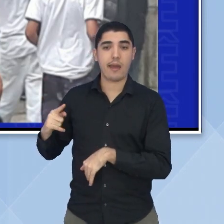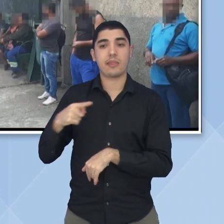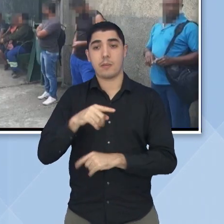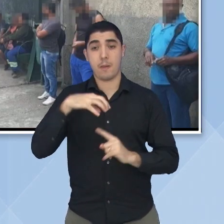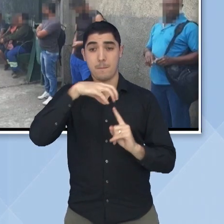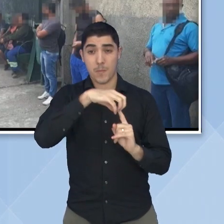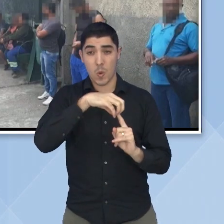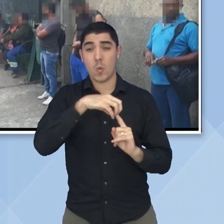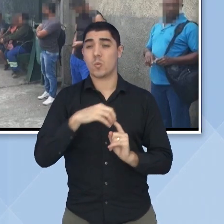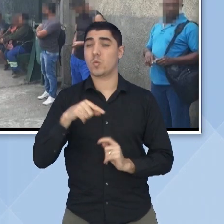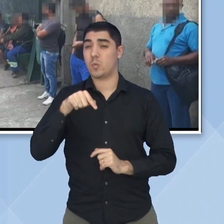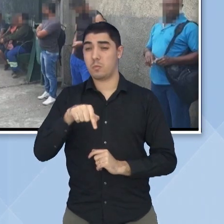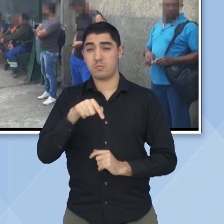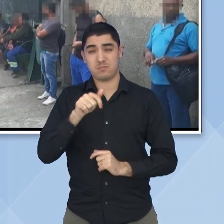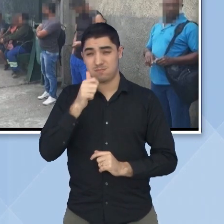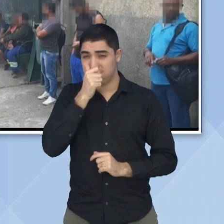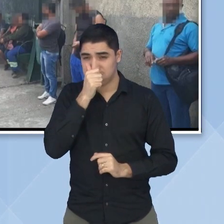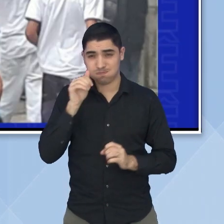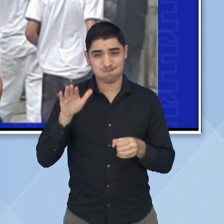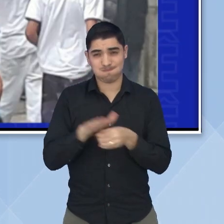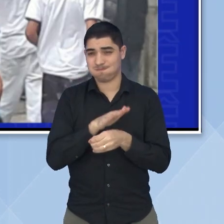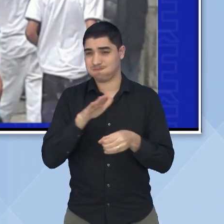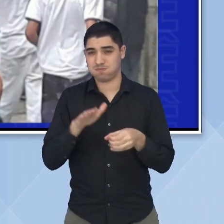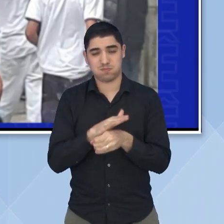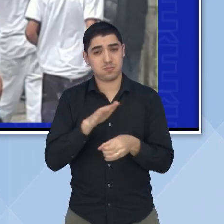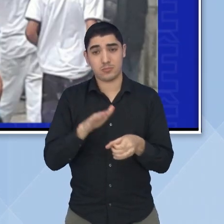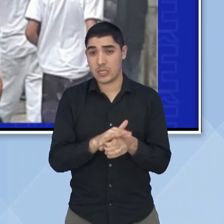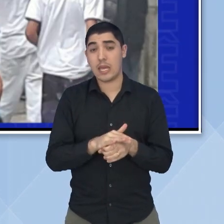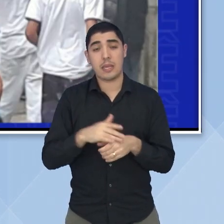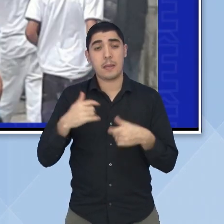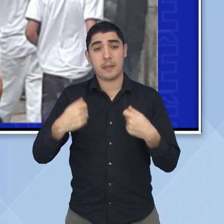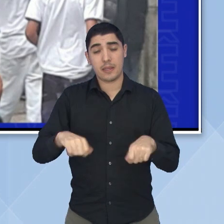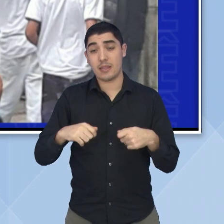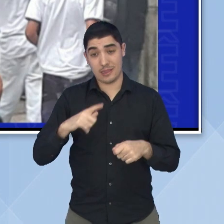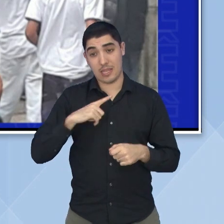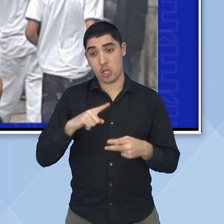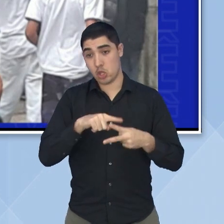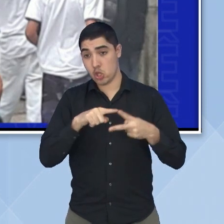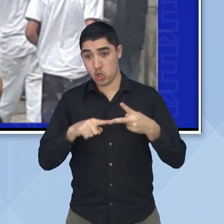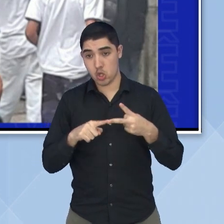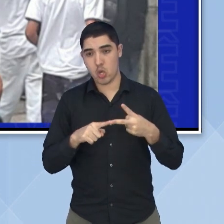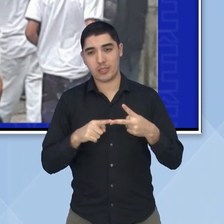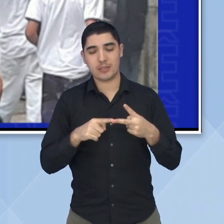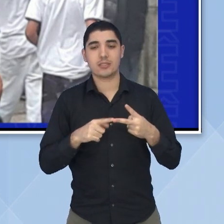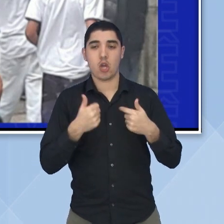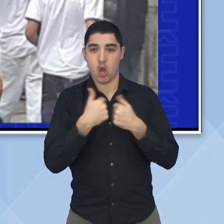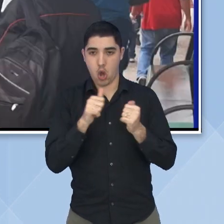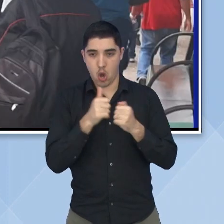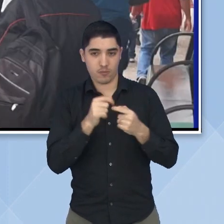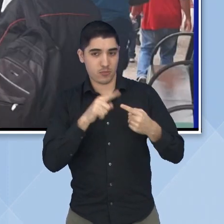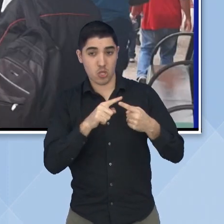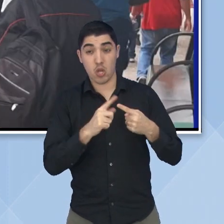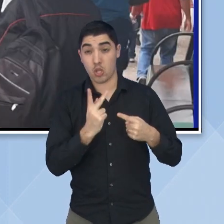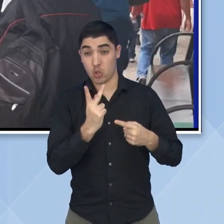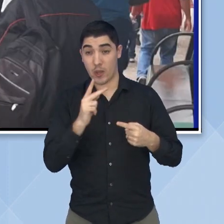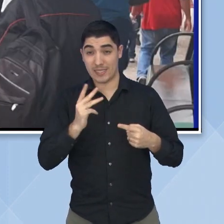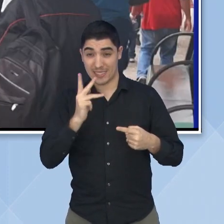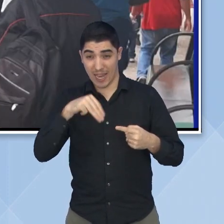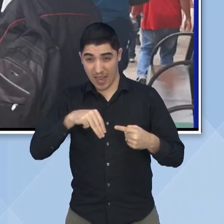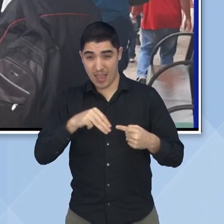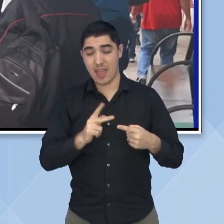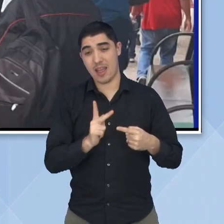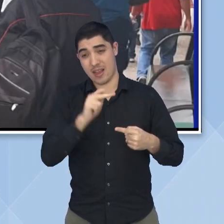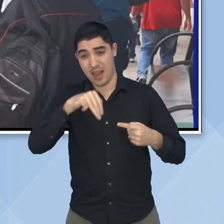ônibus insuficiente, eles têm que andar, tem 2 trajetos para eles pegarem. Um, eles têm que andar 2 quilômetros para ver,